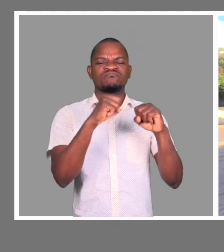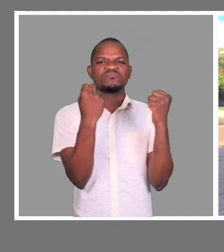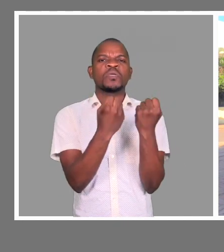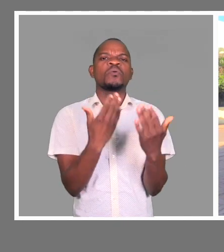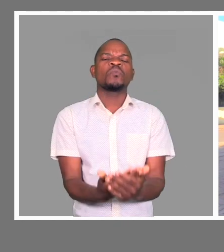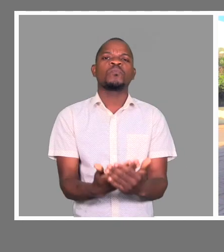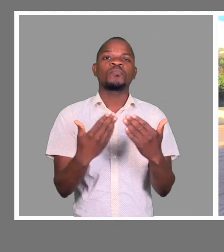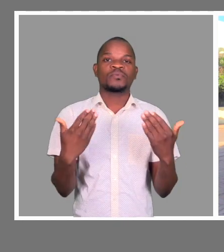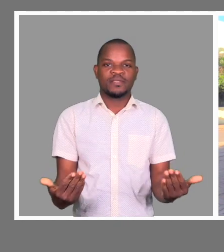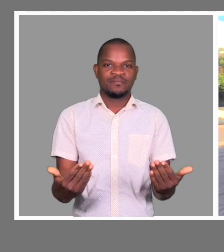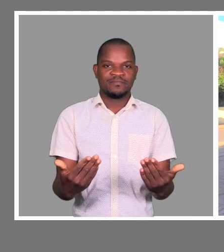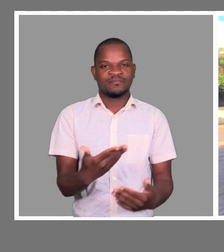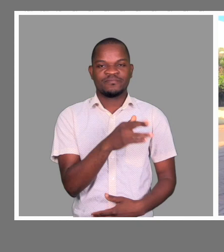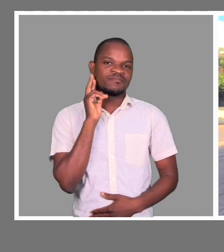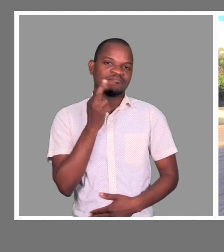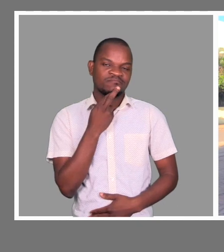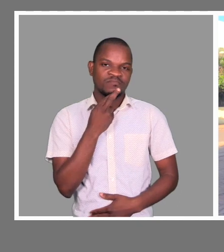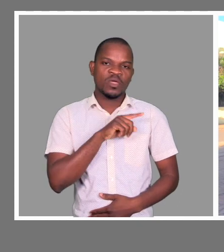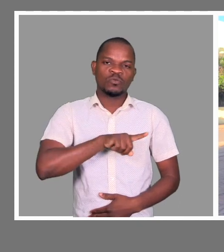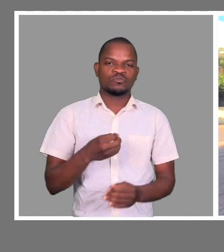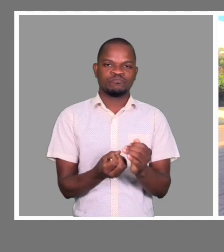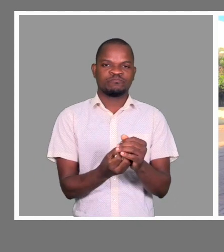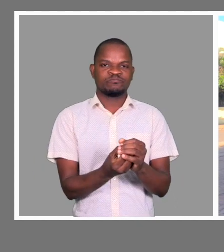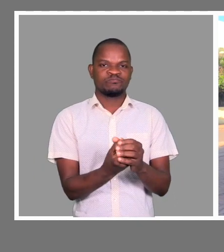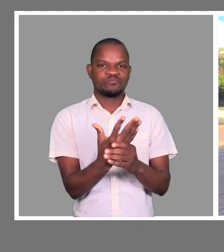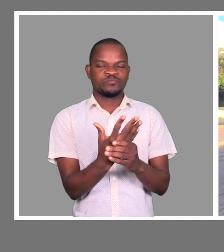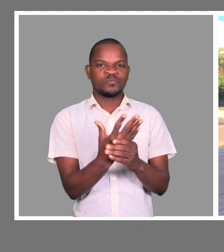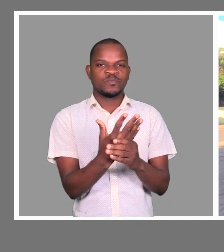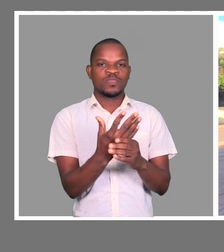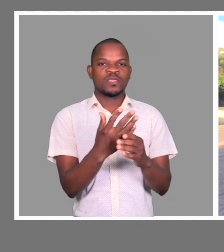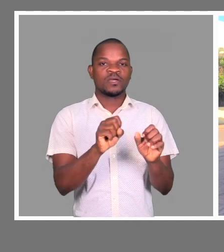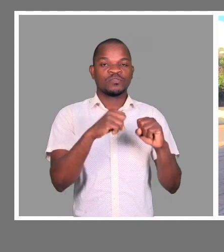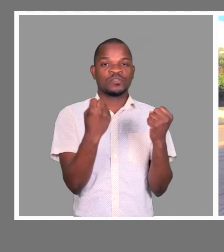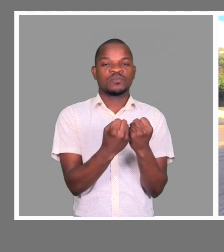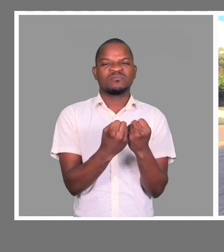Motivos foram vários, não é? Eu inspirei em mim na minha história de vida,